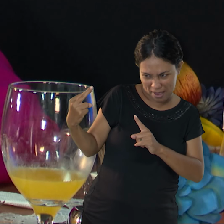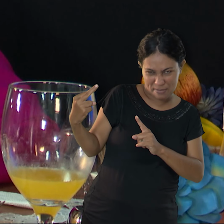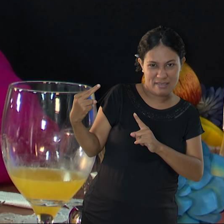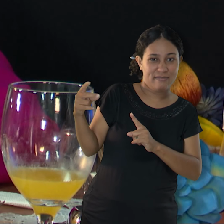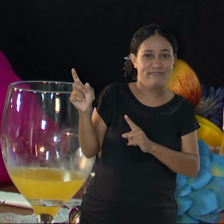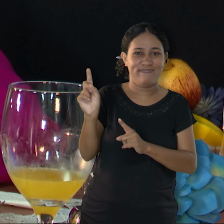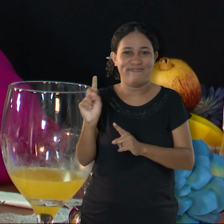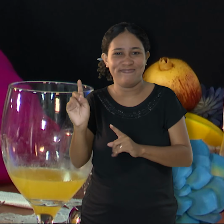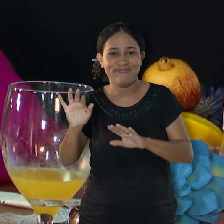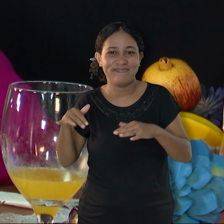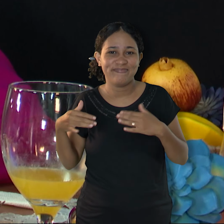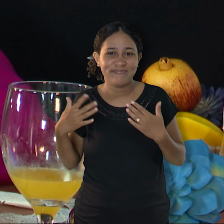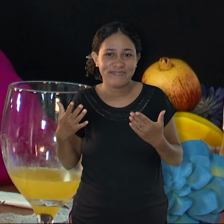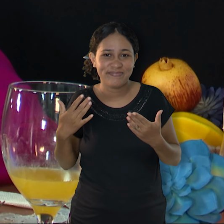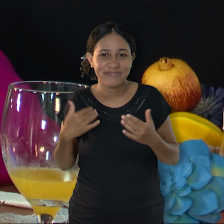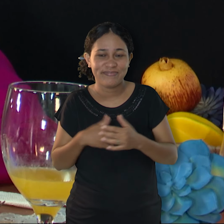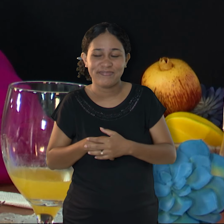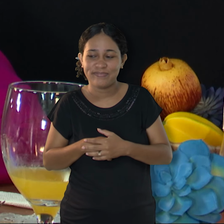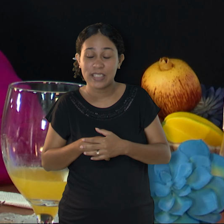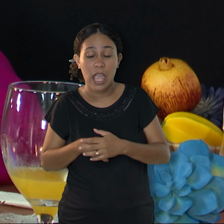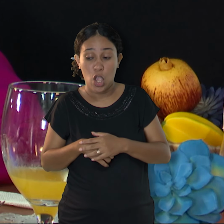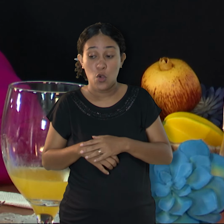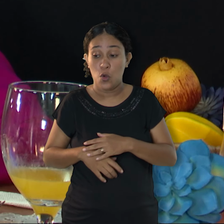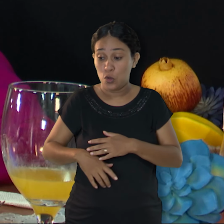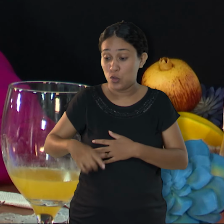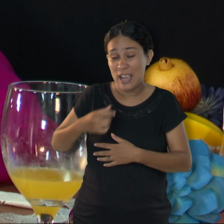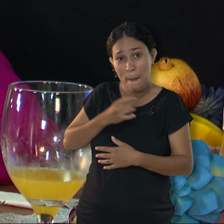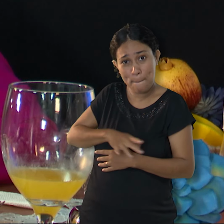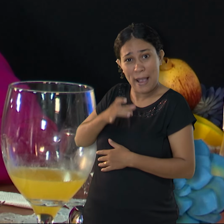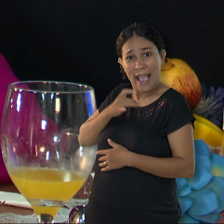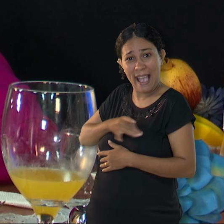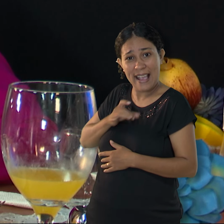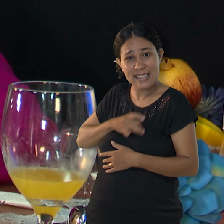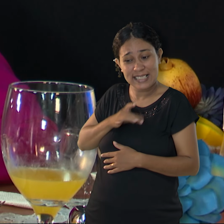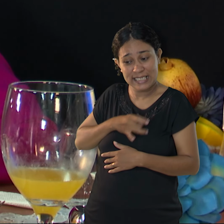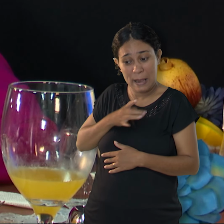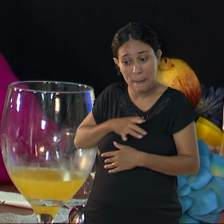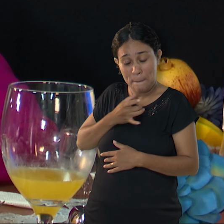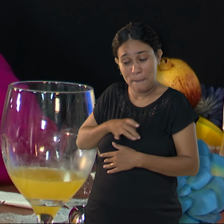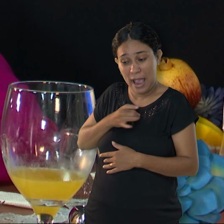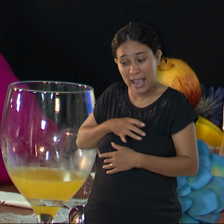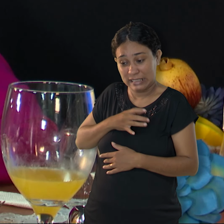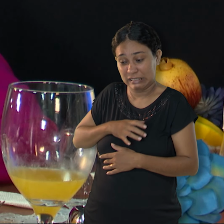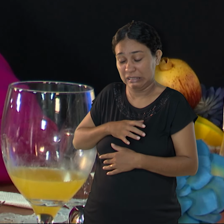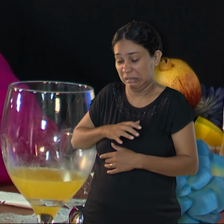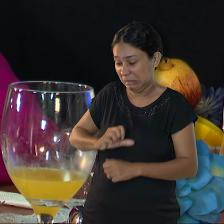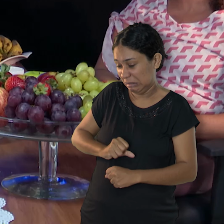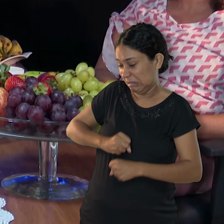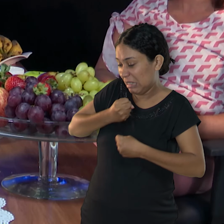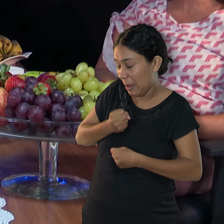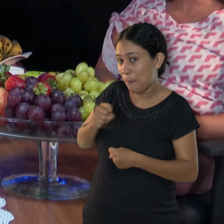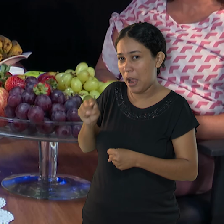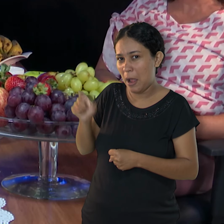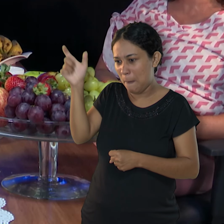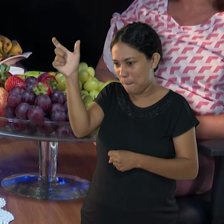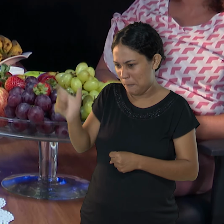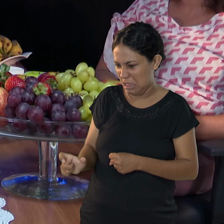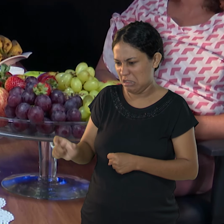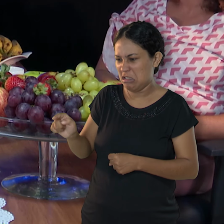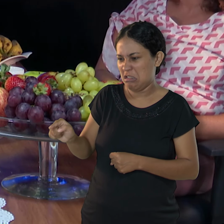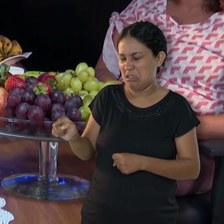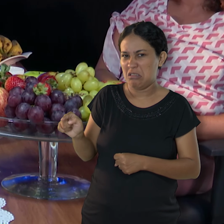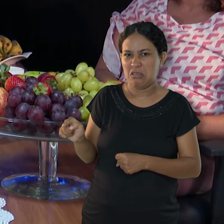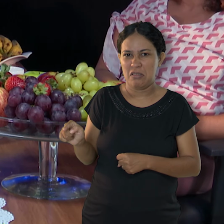tanto pânico, né? Não, mas era de raiva mesmo, não era porque eu era importante, não. Era tipo assim, né? Aquela ali que é aquela tal. Aquela é a vilã Às da vezes eu lembro novela. que eu tava